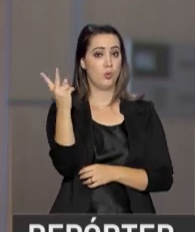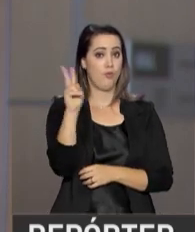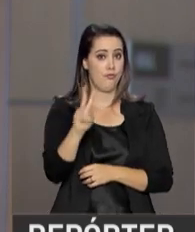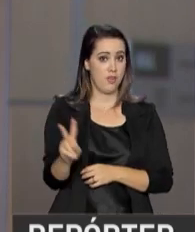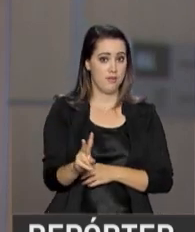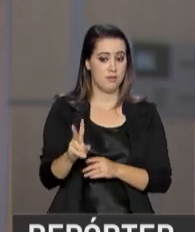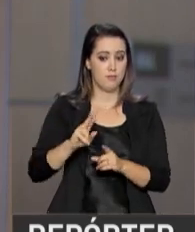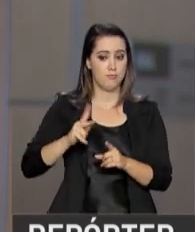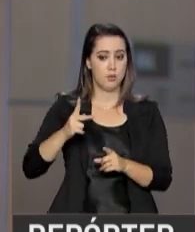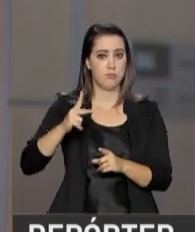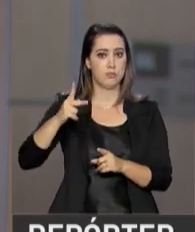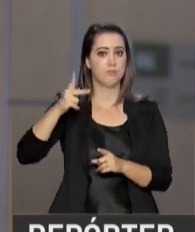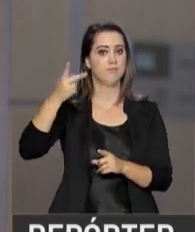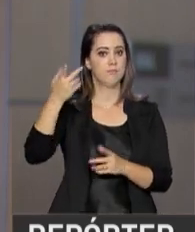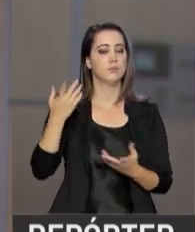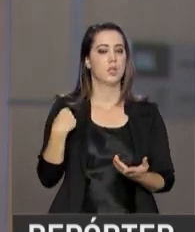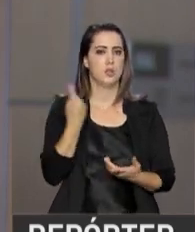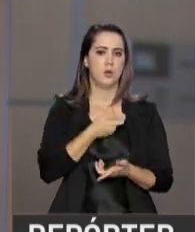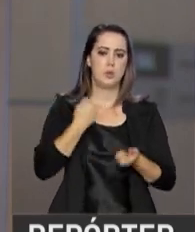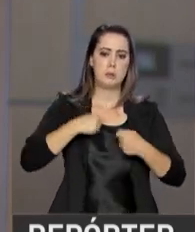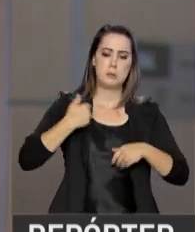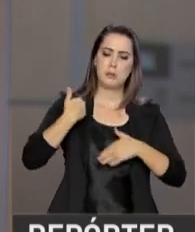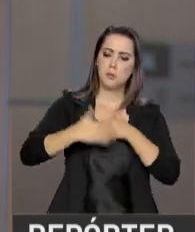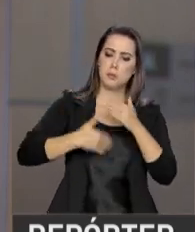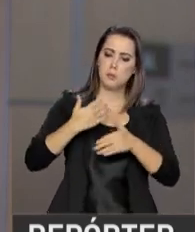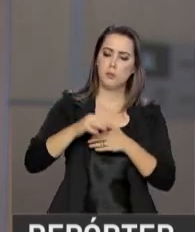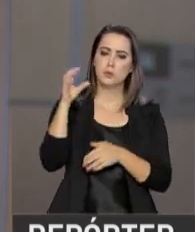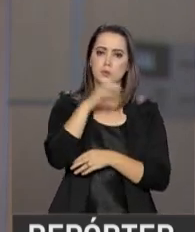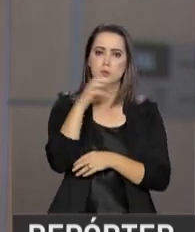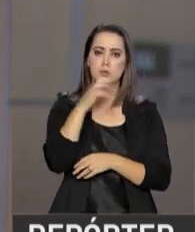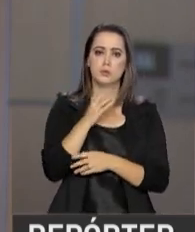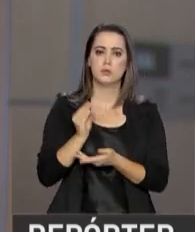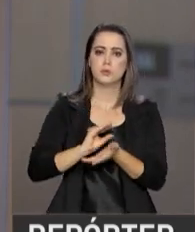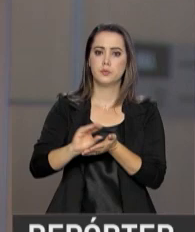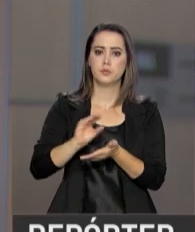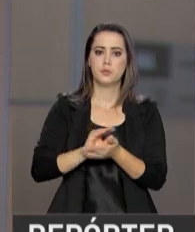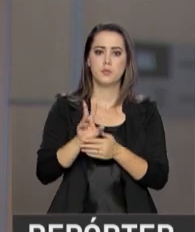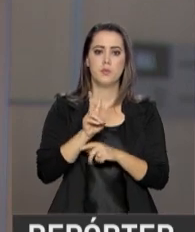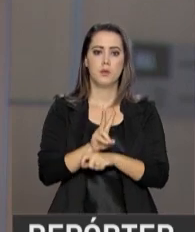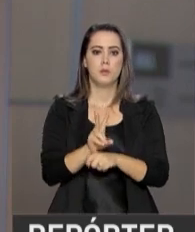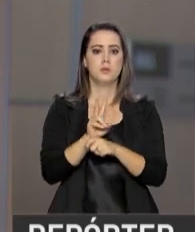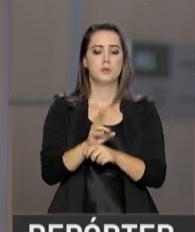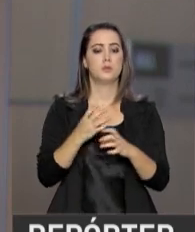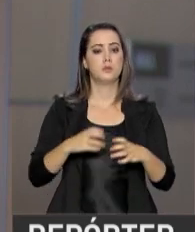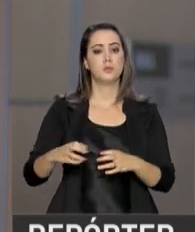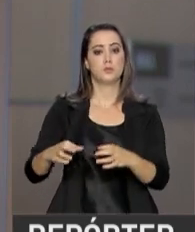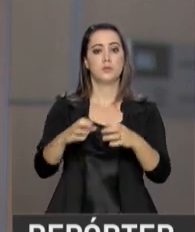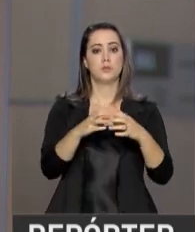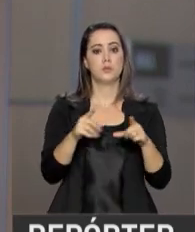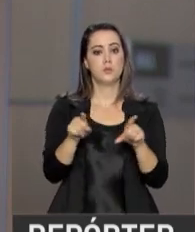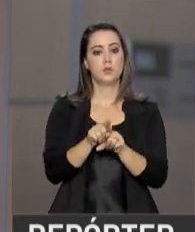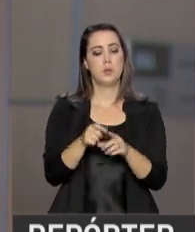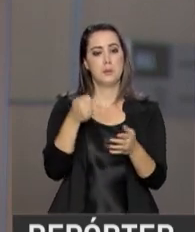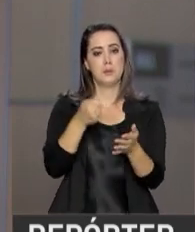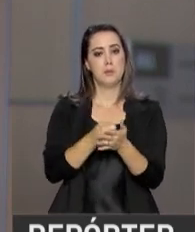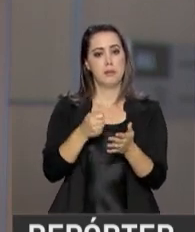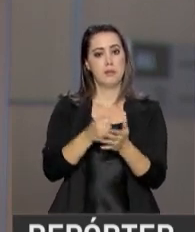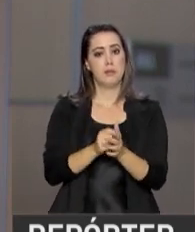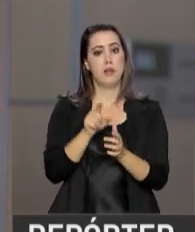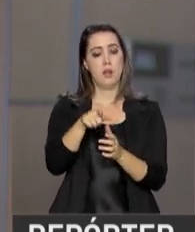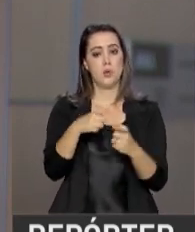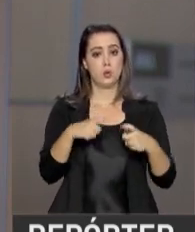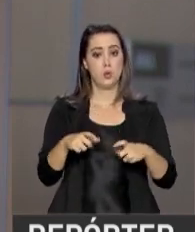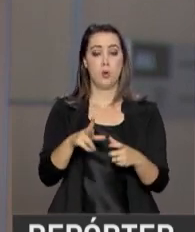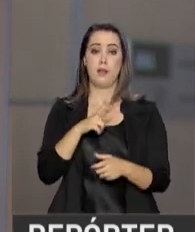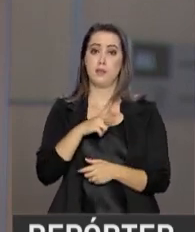tamanho, logicamente que nós temos que acelerar e investir para proteger bem essa área, pagar as terras privadas que ela tem